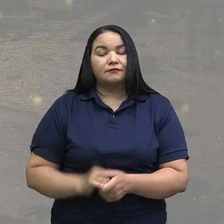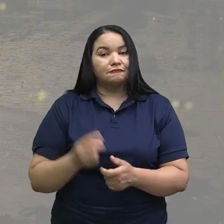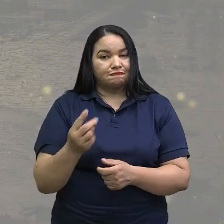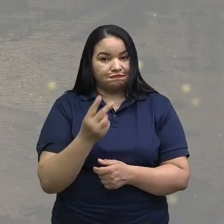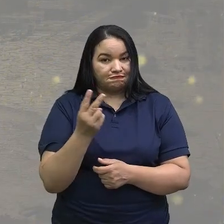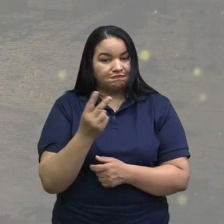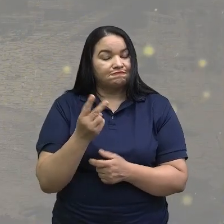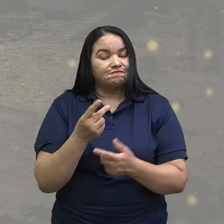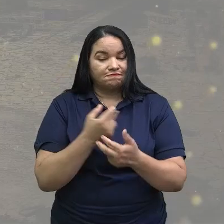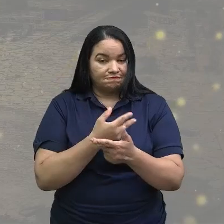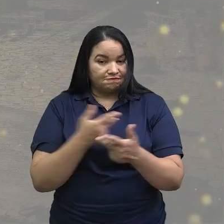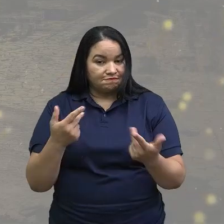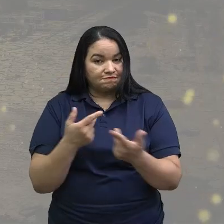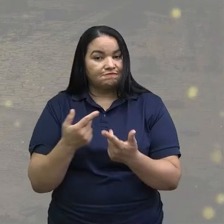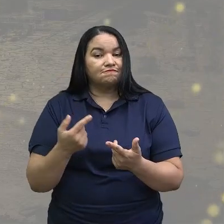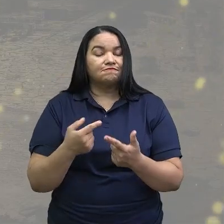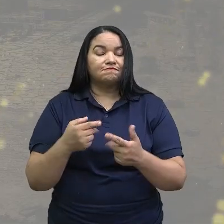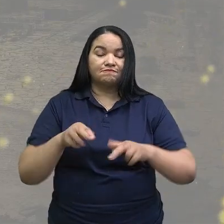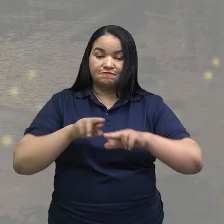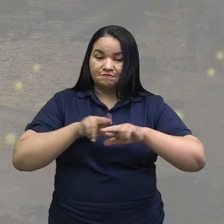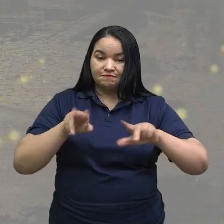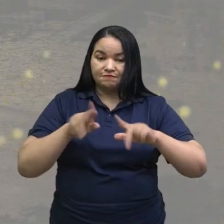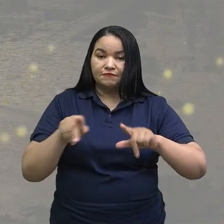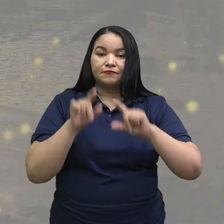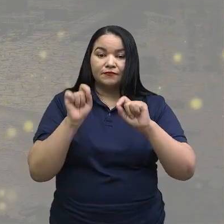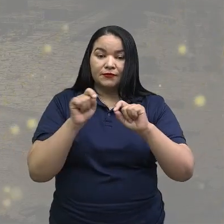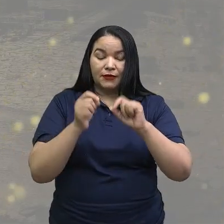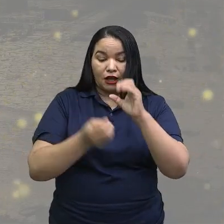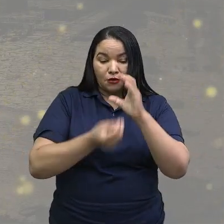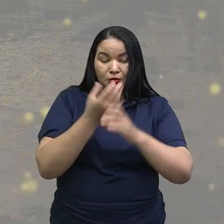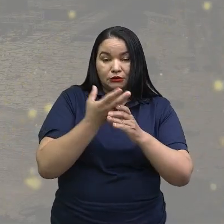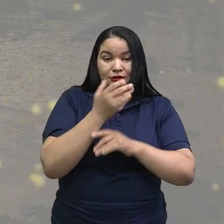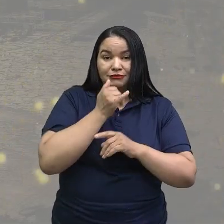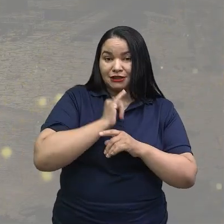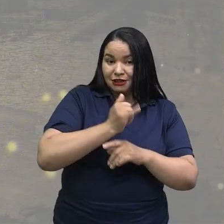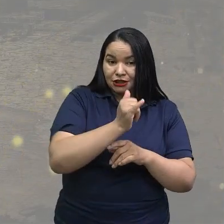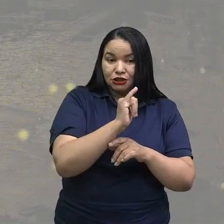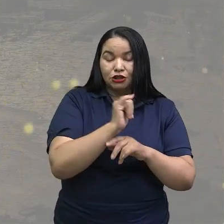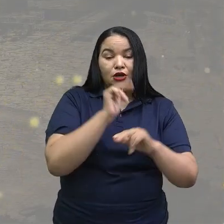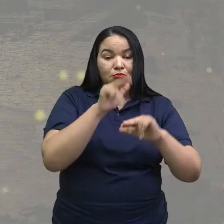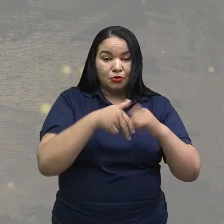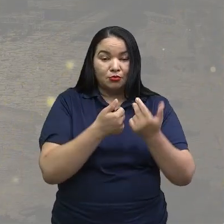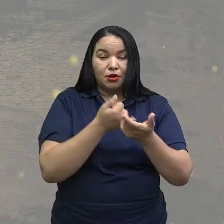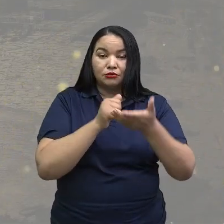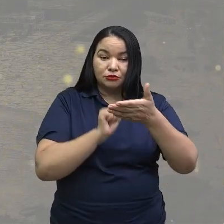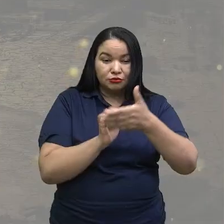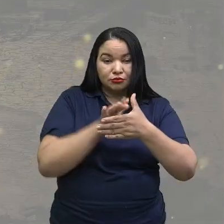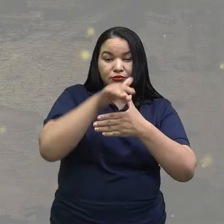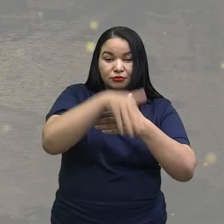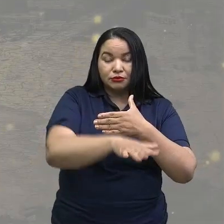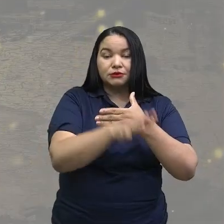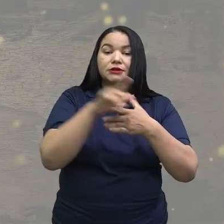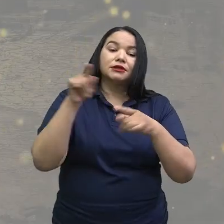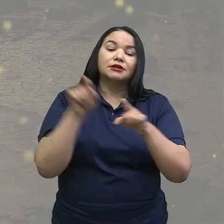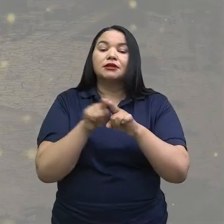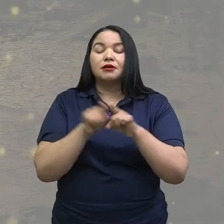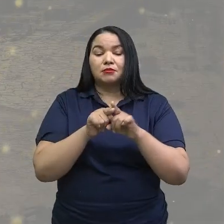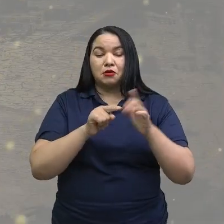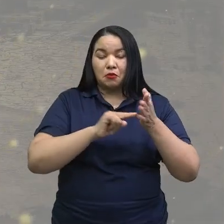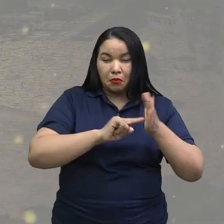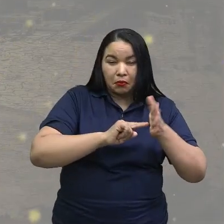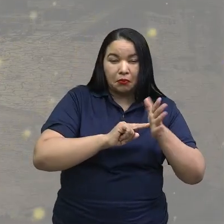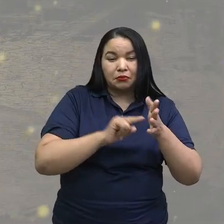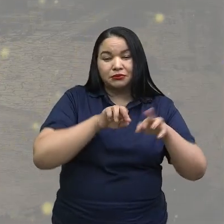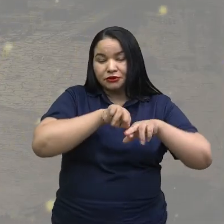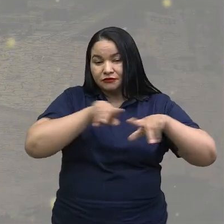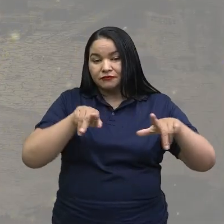tão diferentes, tão opostas, que é a produção de energia, né, a partir das usinas nucleares, dos reatores nucleares. Existem